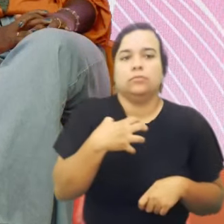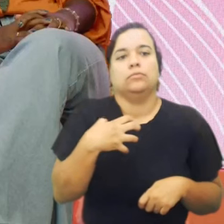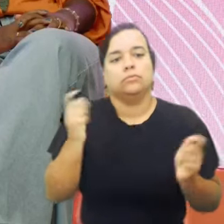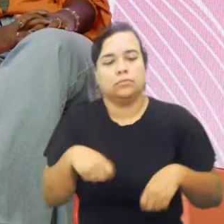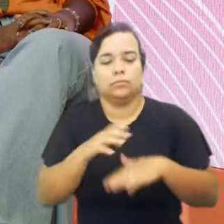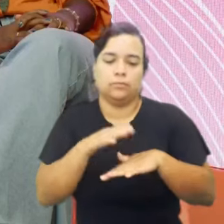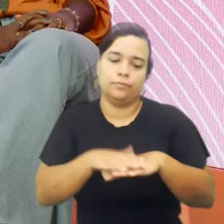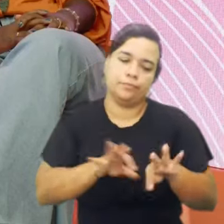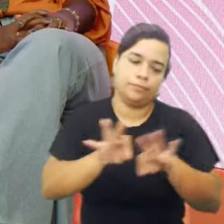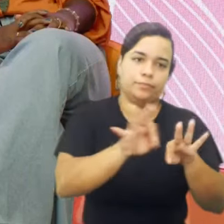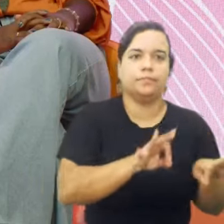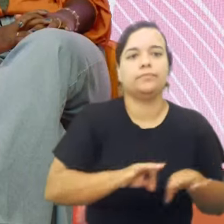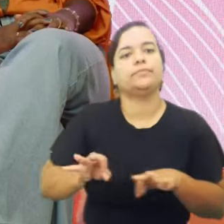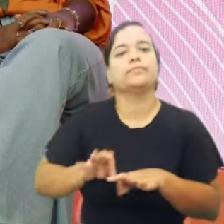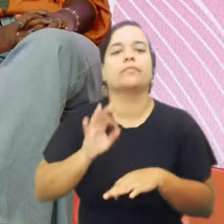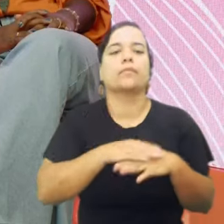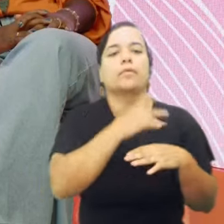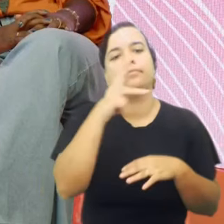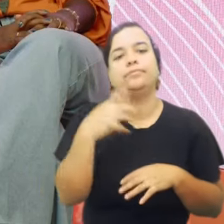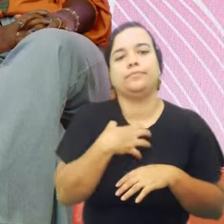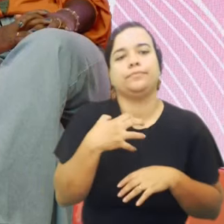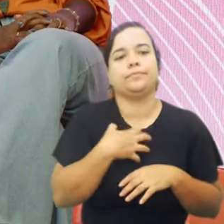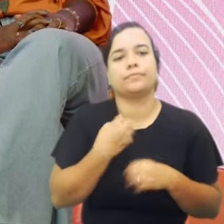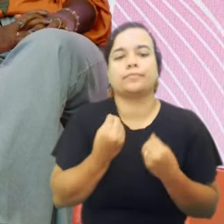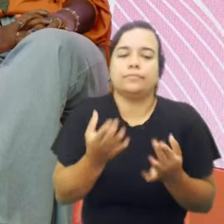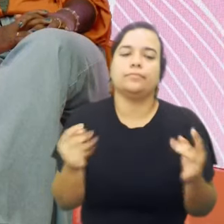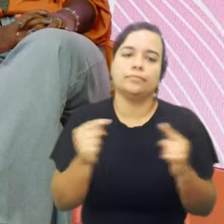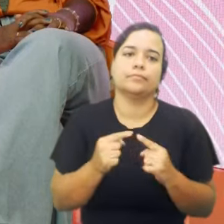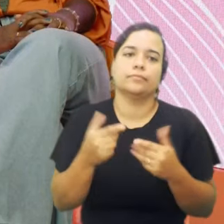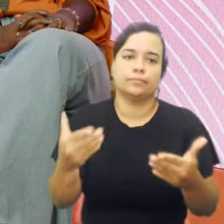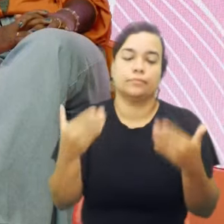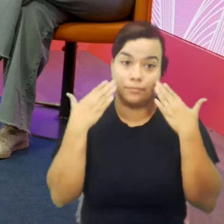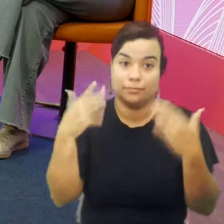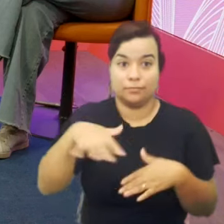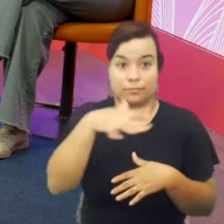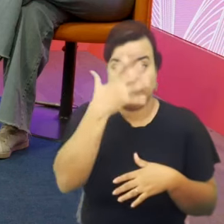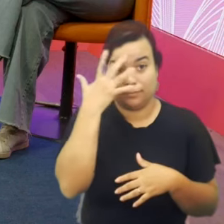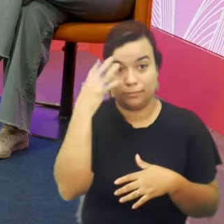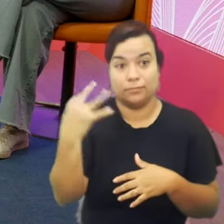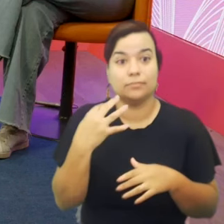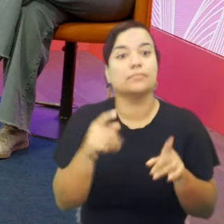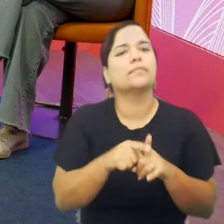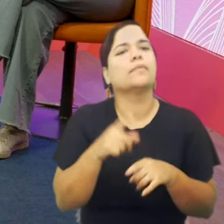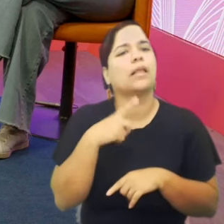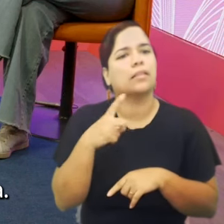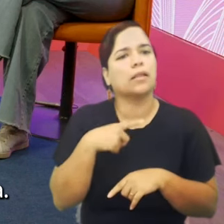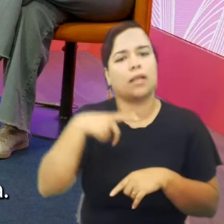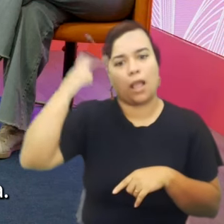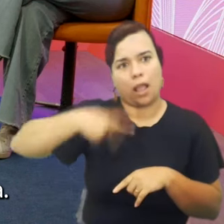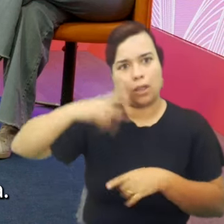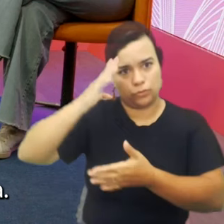do jeito que você quer fazer, do jeito que você quer empregar pessoas, do jeito que você quer entregar para o mundo. Tanto que tem uma questão da autoconfiança e